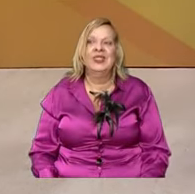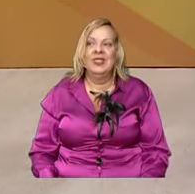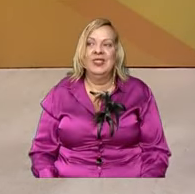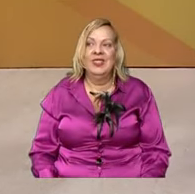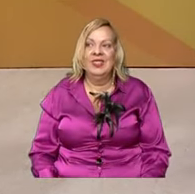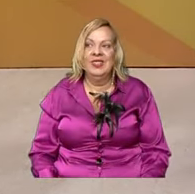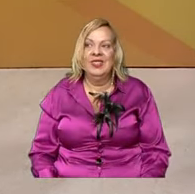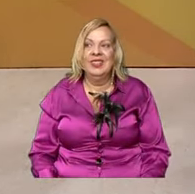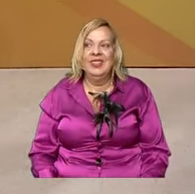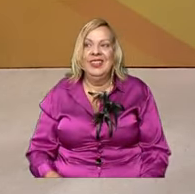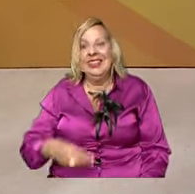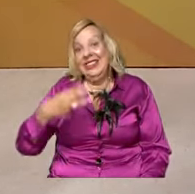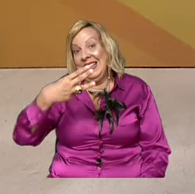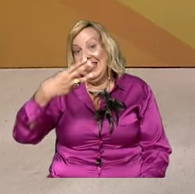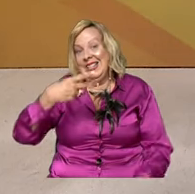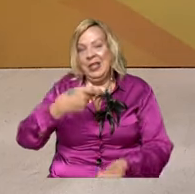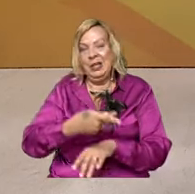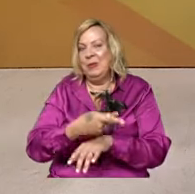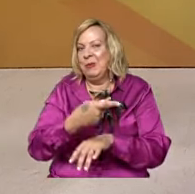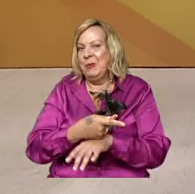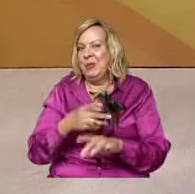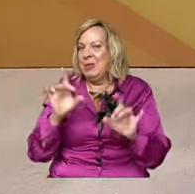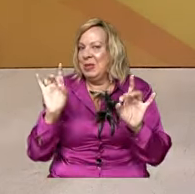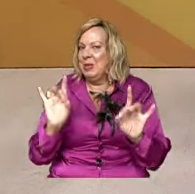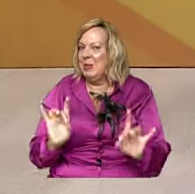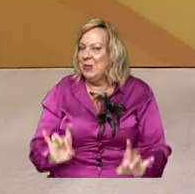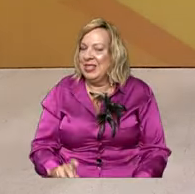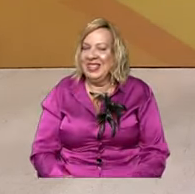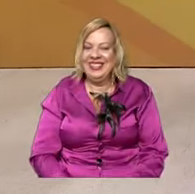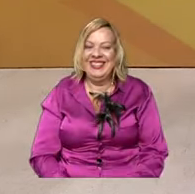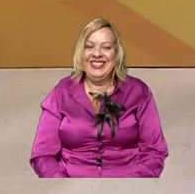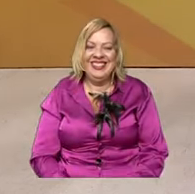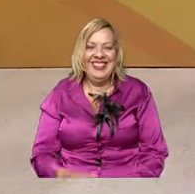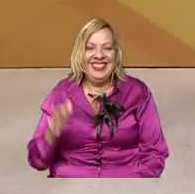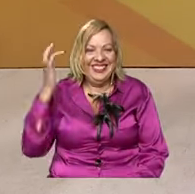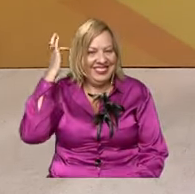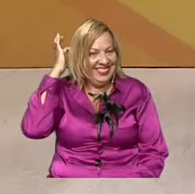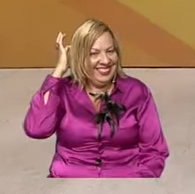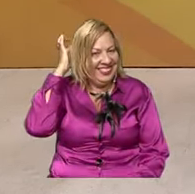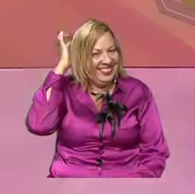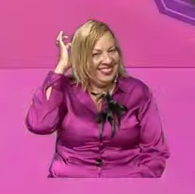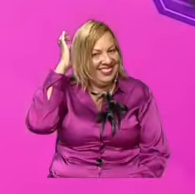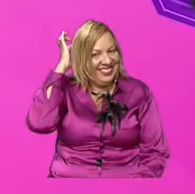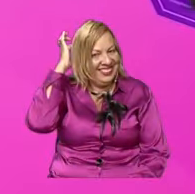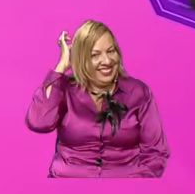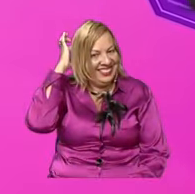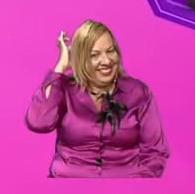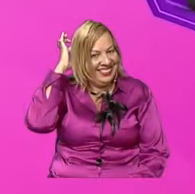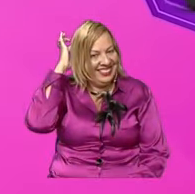lá, chegou a hora do nosso terceiro prêmio especial.